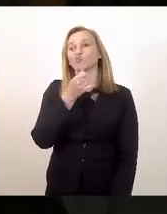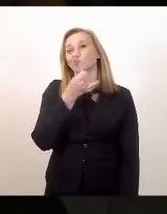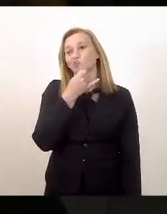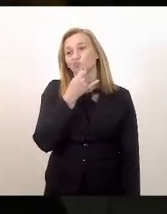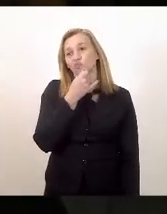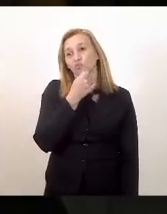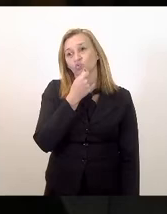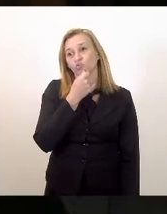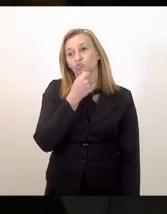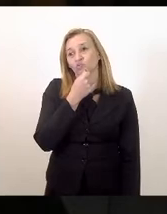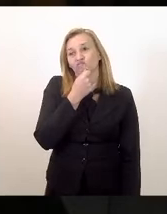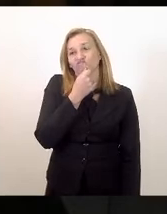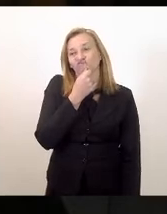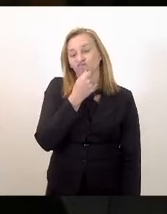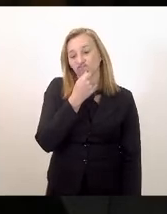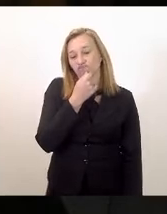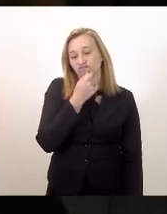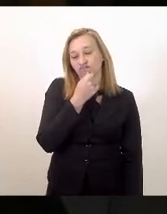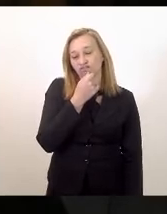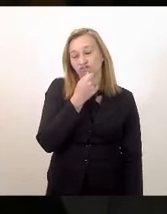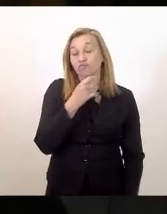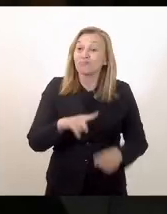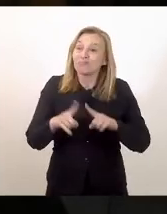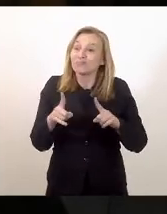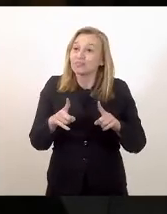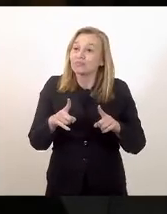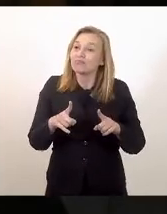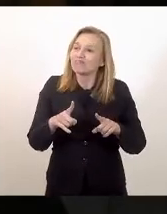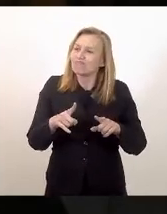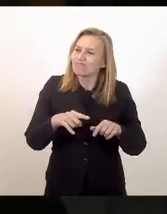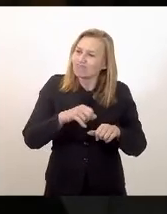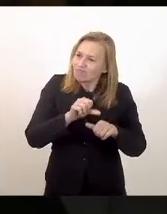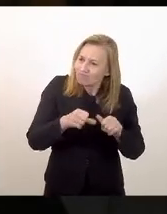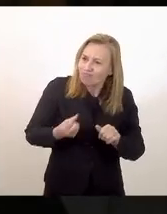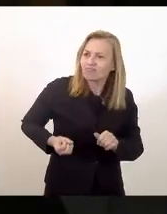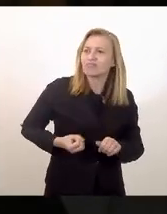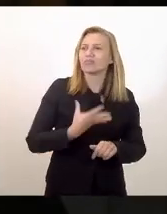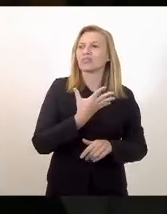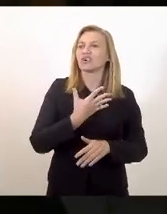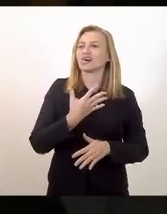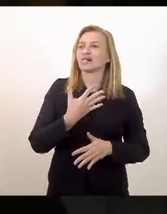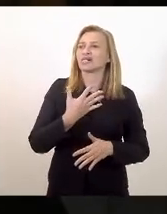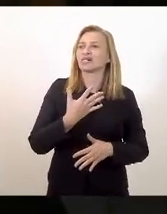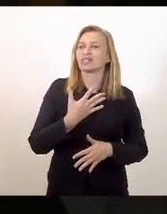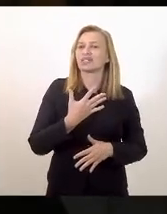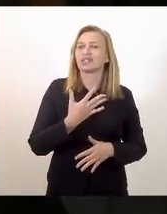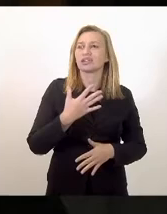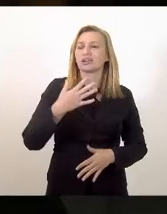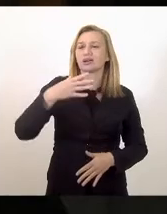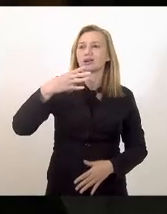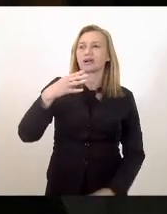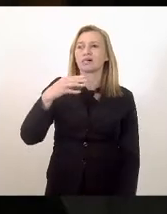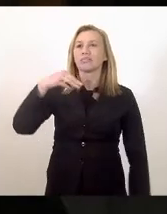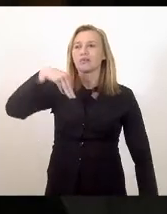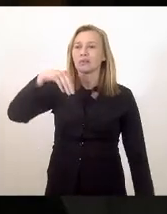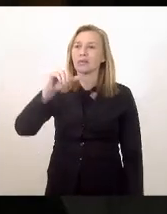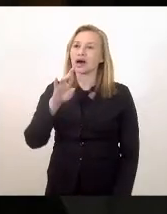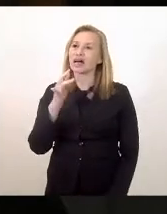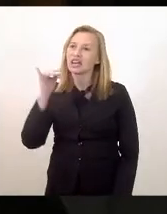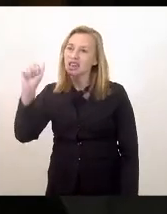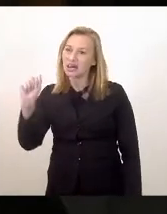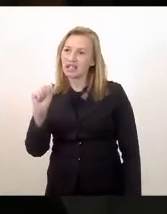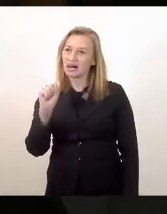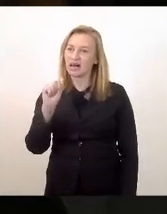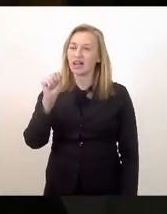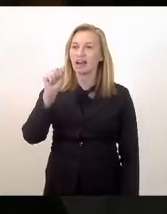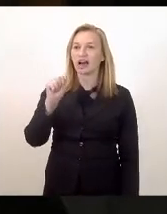mas com energias renovadas, de Margarida Maria Alves, né, importante